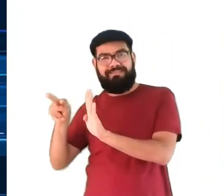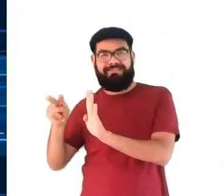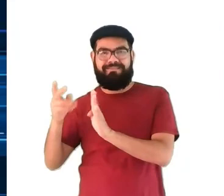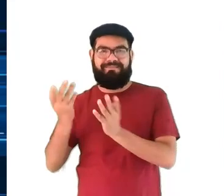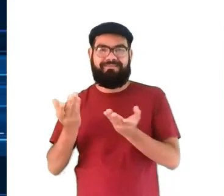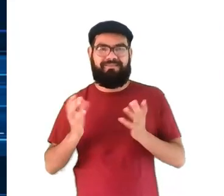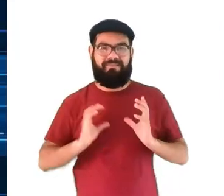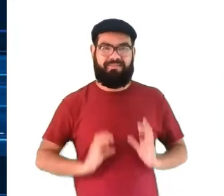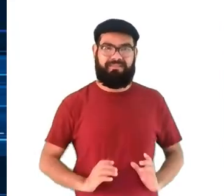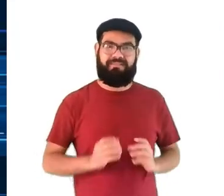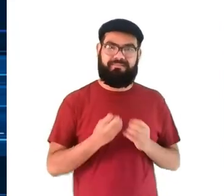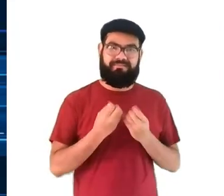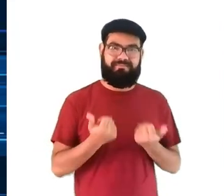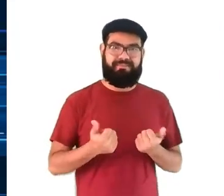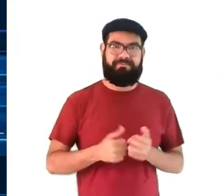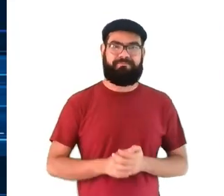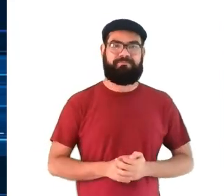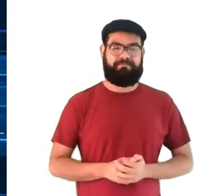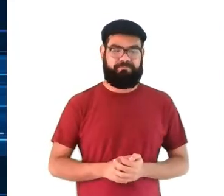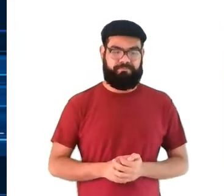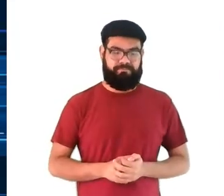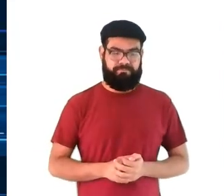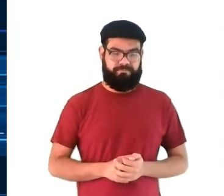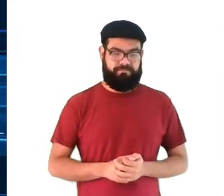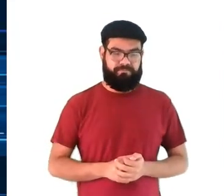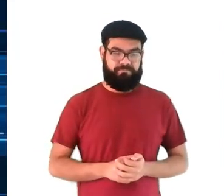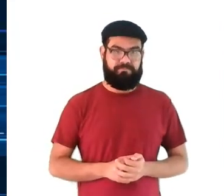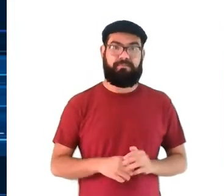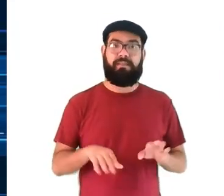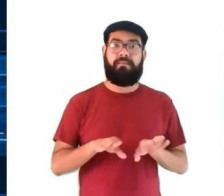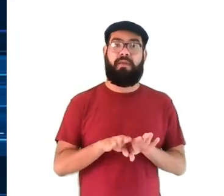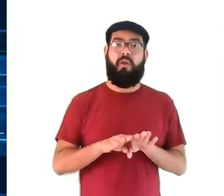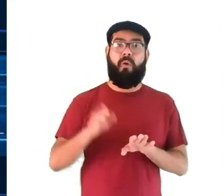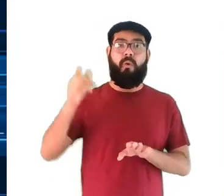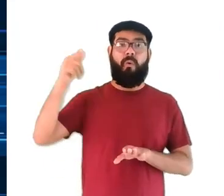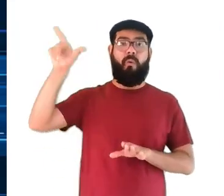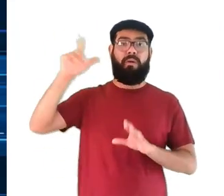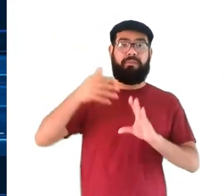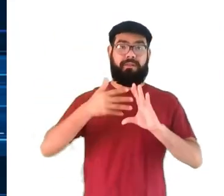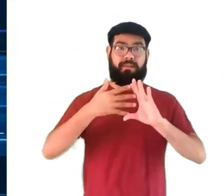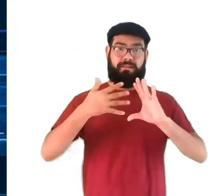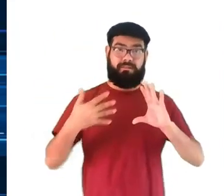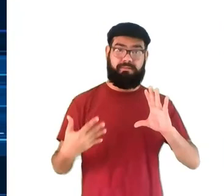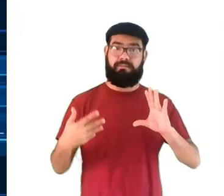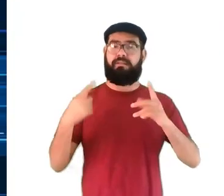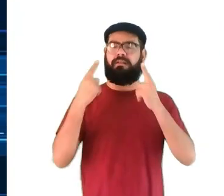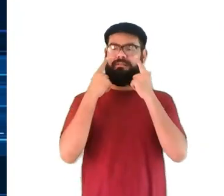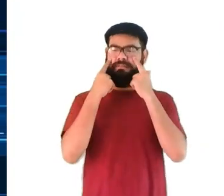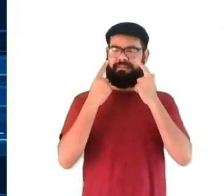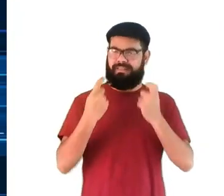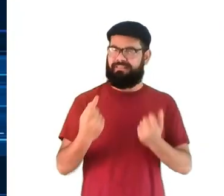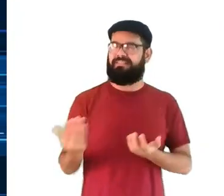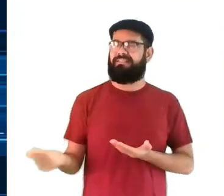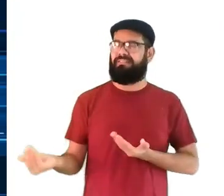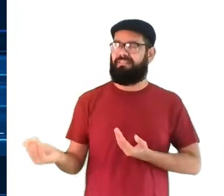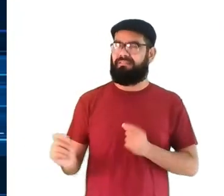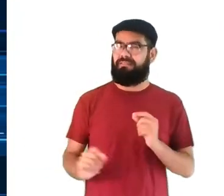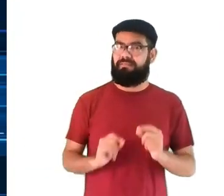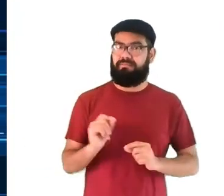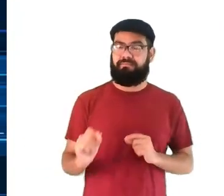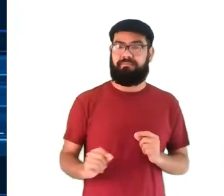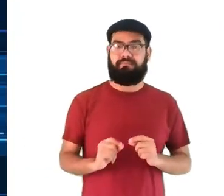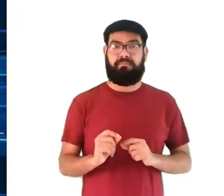bem. Temos uma outra característica assim, bem interessante do adolescente, que é a